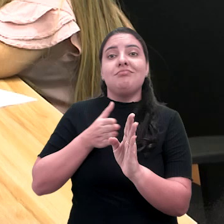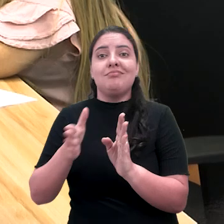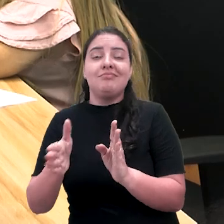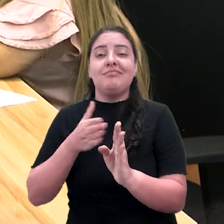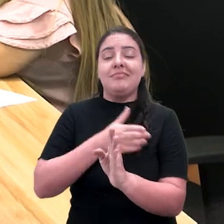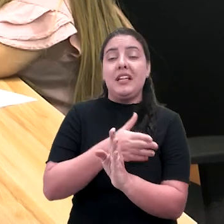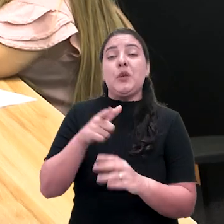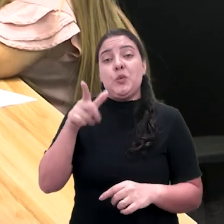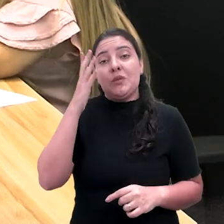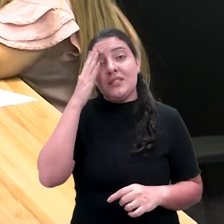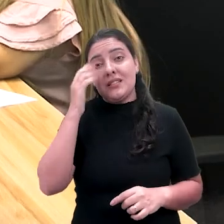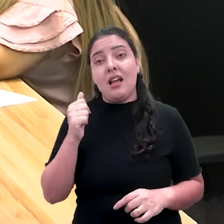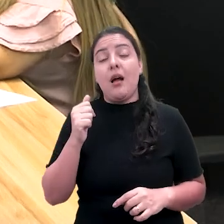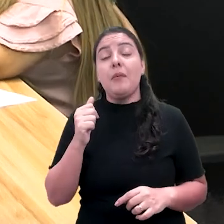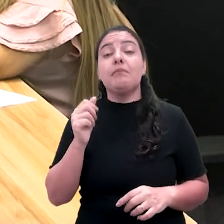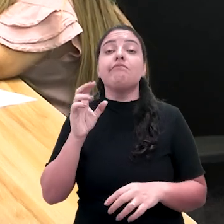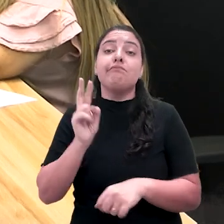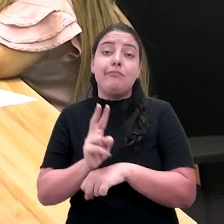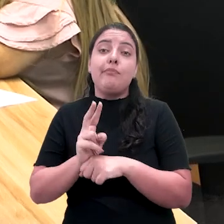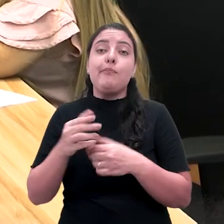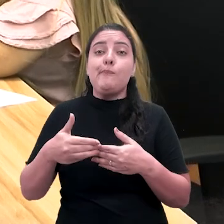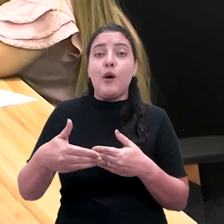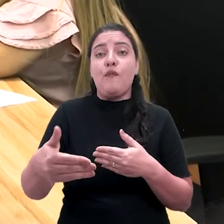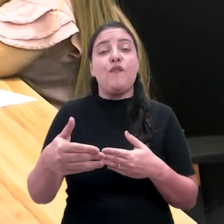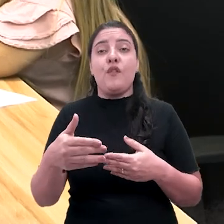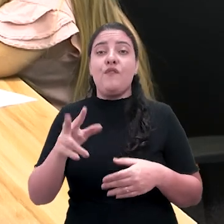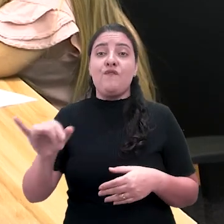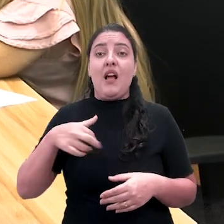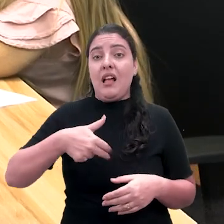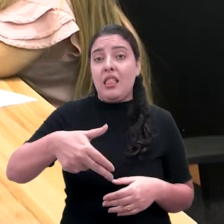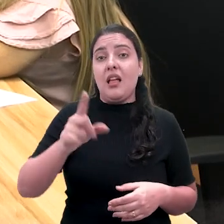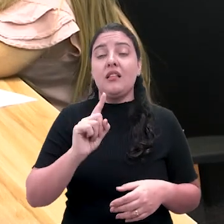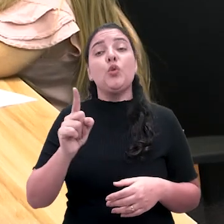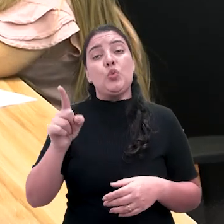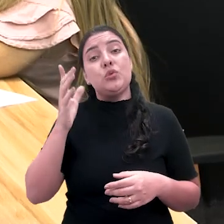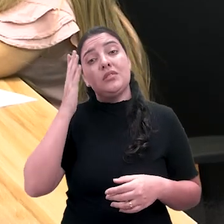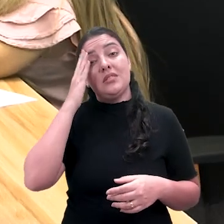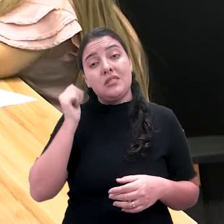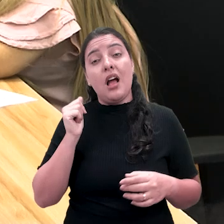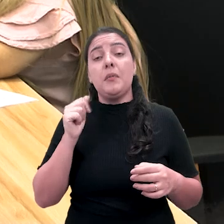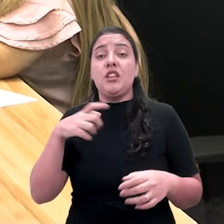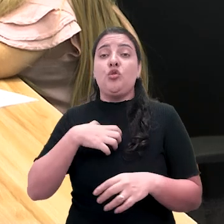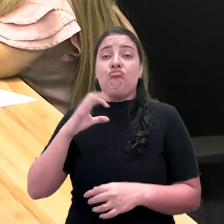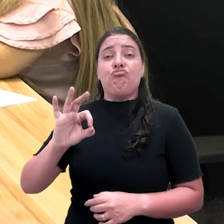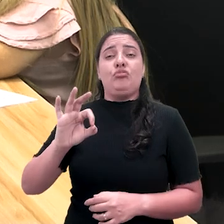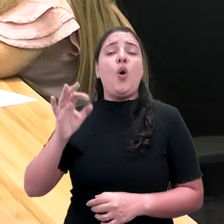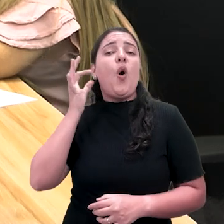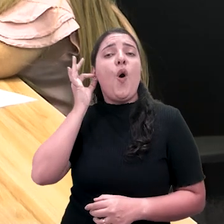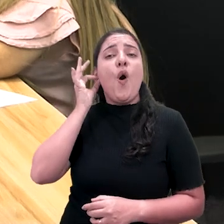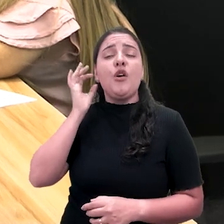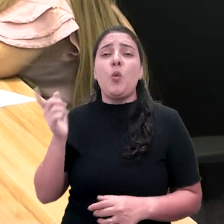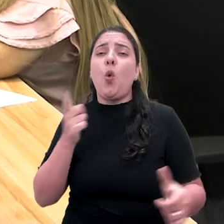mesmo sabendo que provavelmente pela medicina você não volte a andar, você sabe que você desse jeito tá ótimo. E